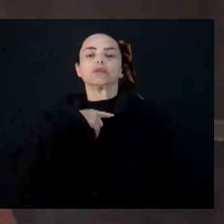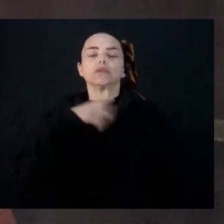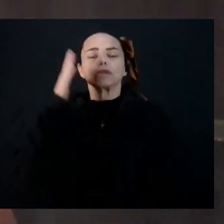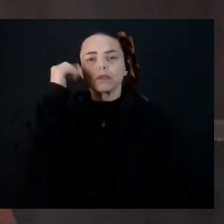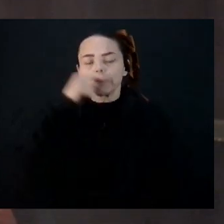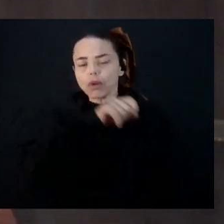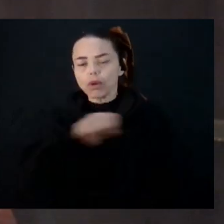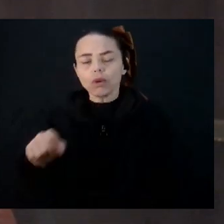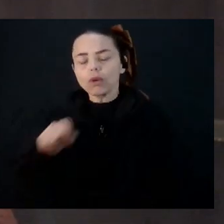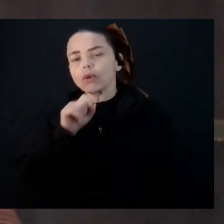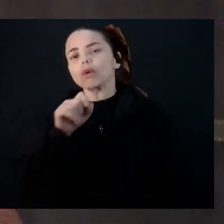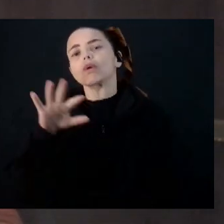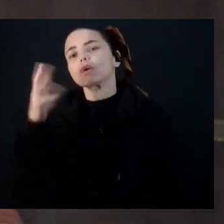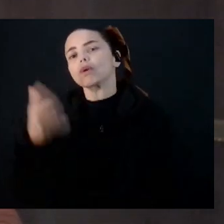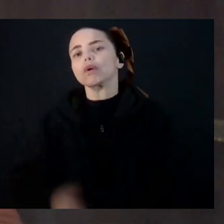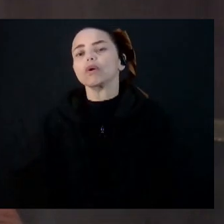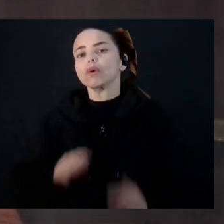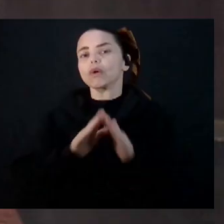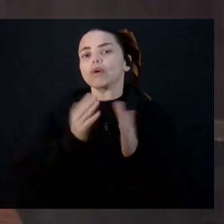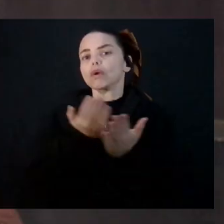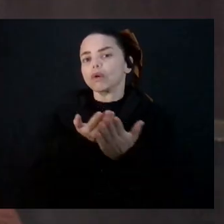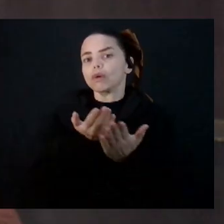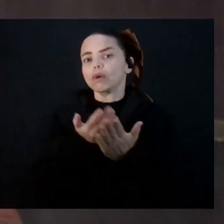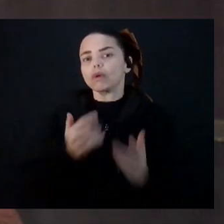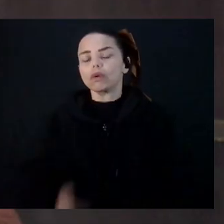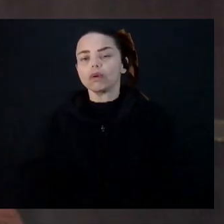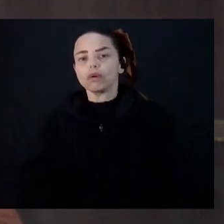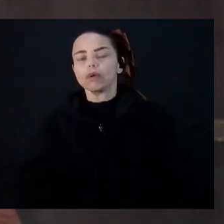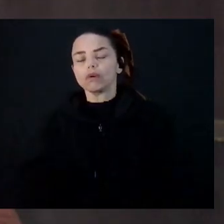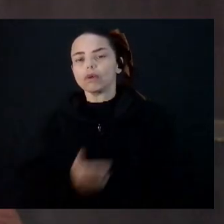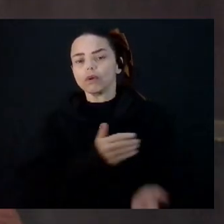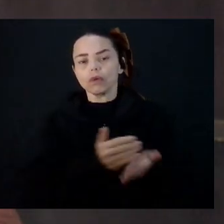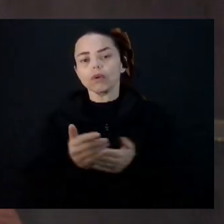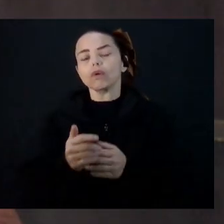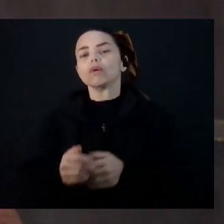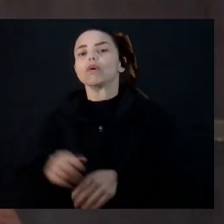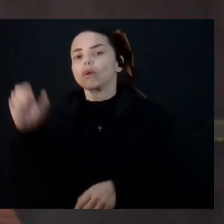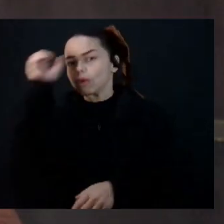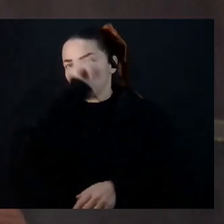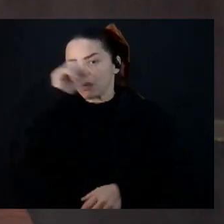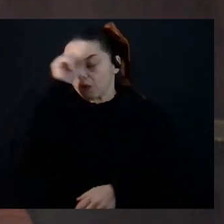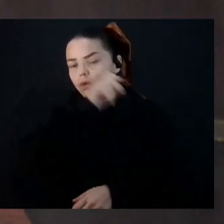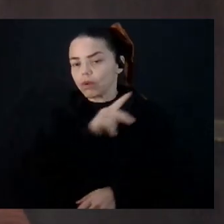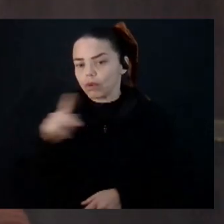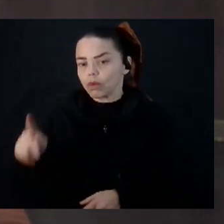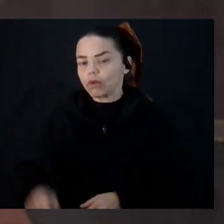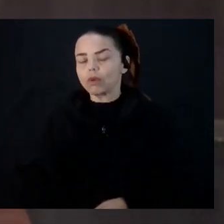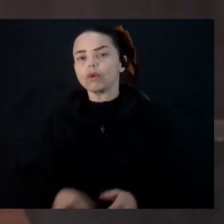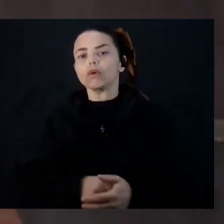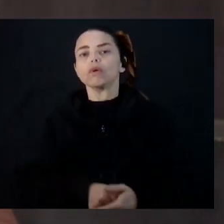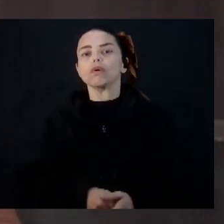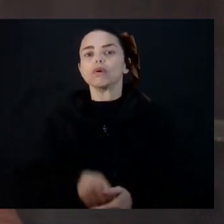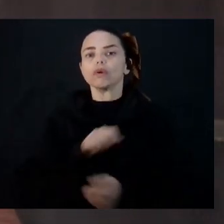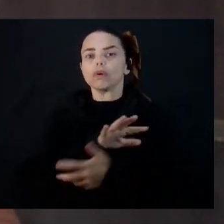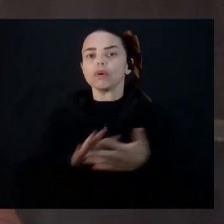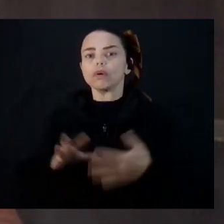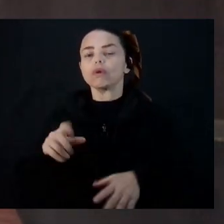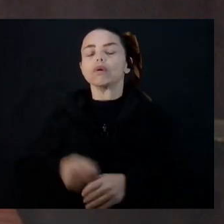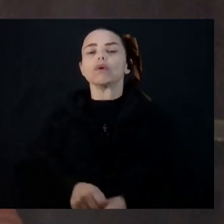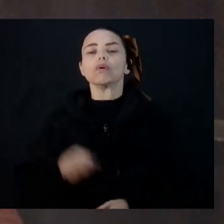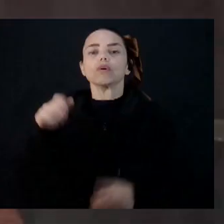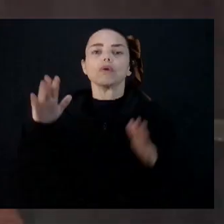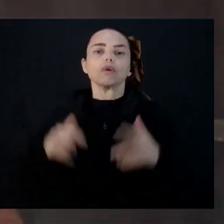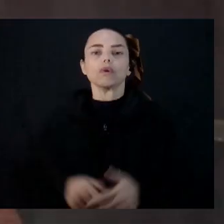está acontecendo na escola a partir do que eles estão aprendendo, ou dos professores, ou das atividades extras. Isso pode ser